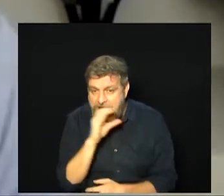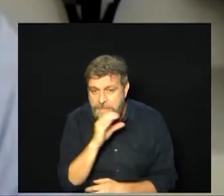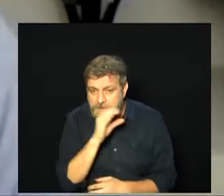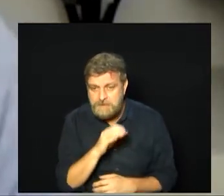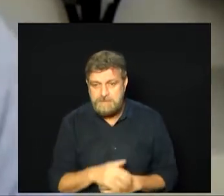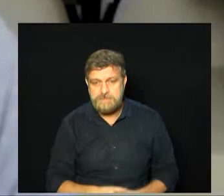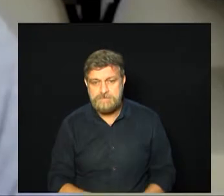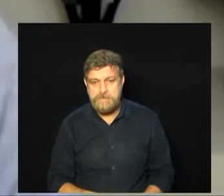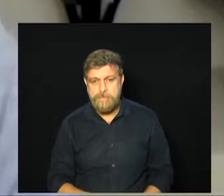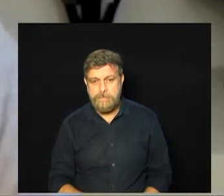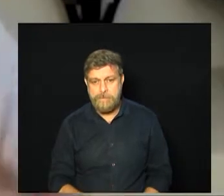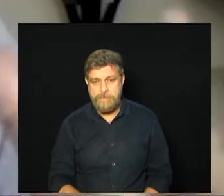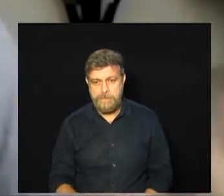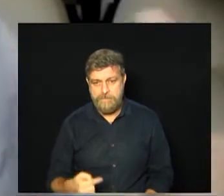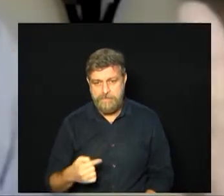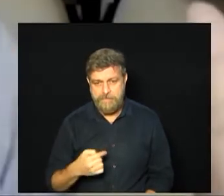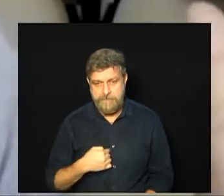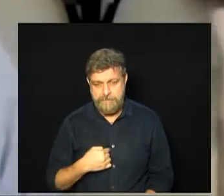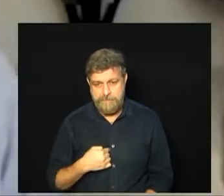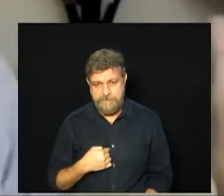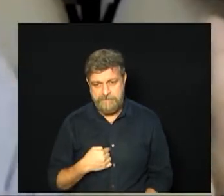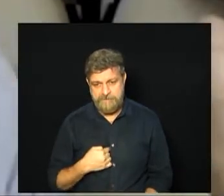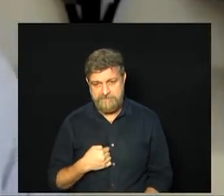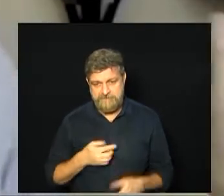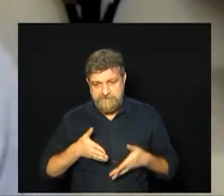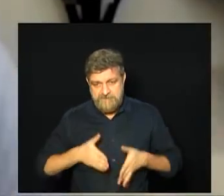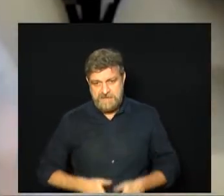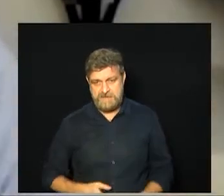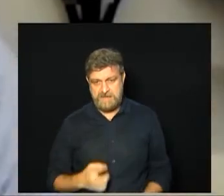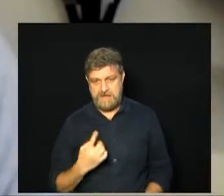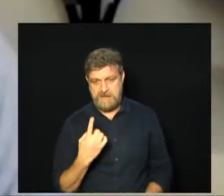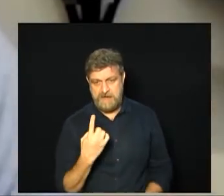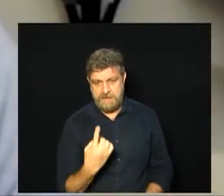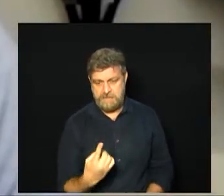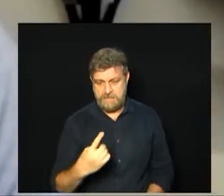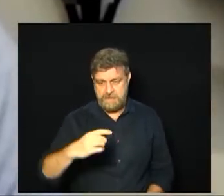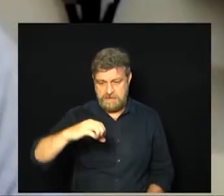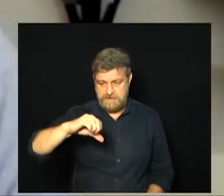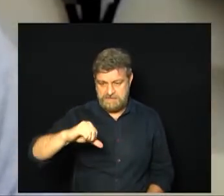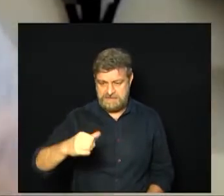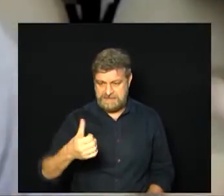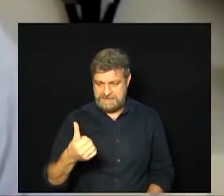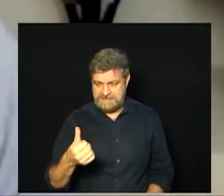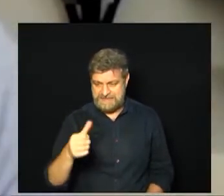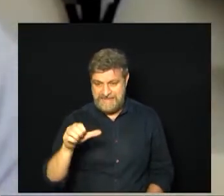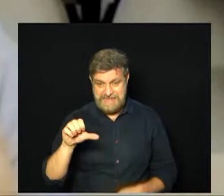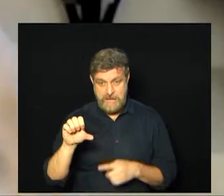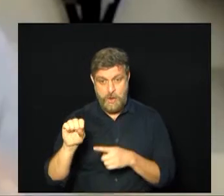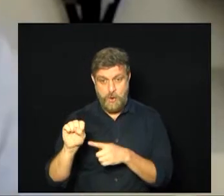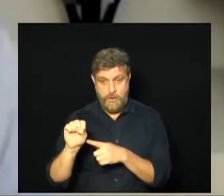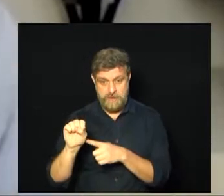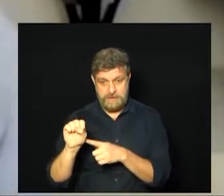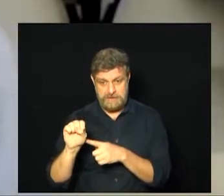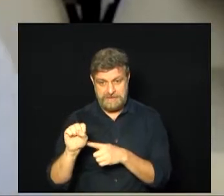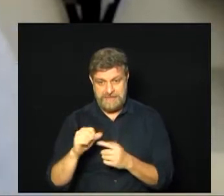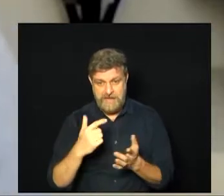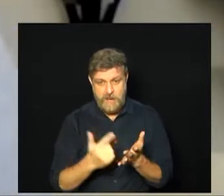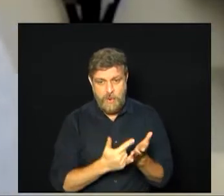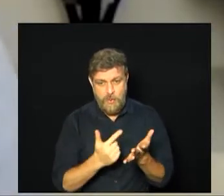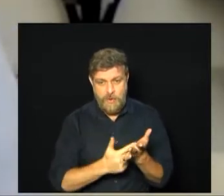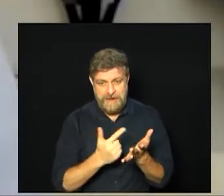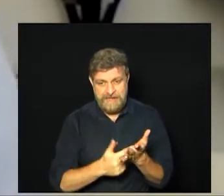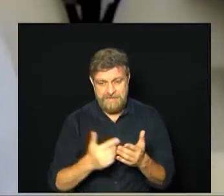Claro. Eu falo de... Eu nasci em 1968. Então, o livro relata